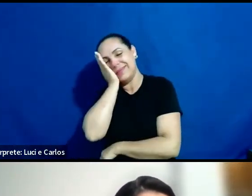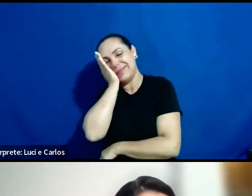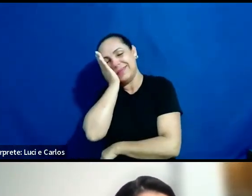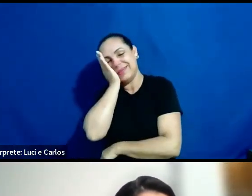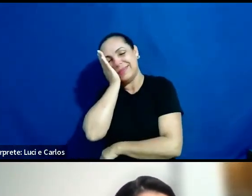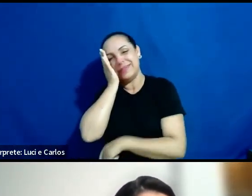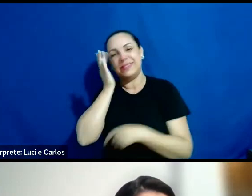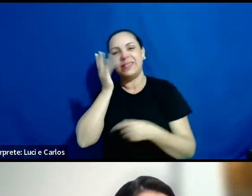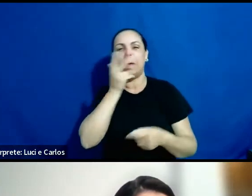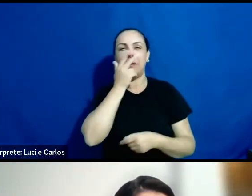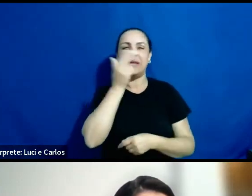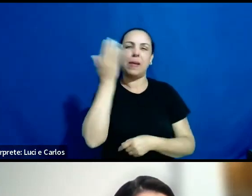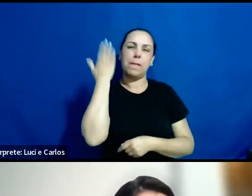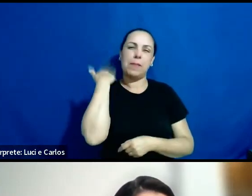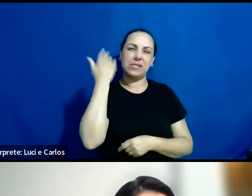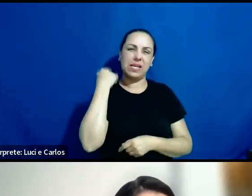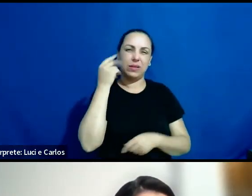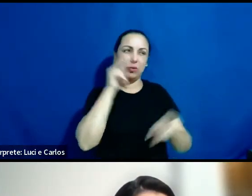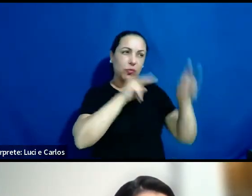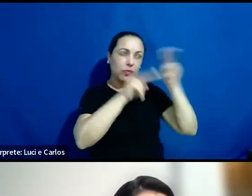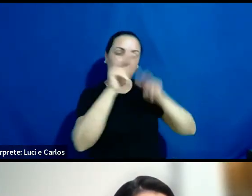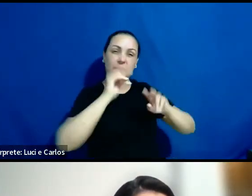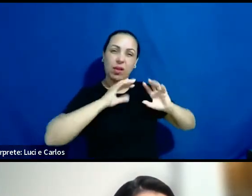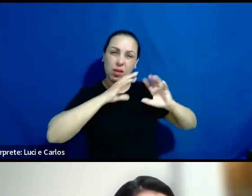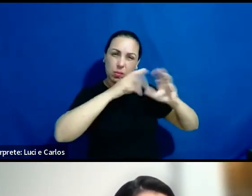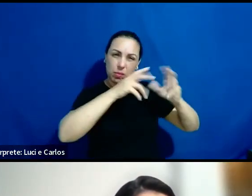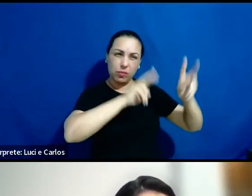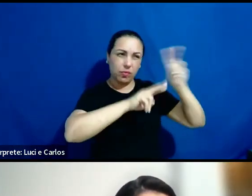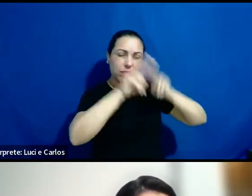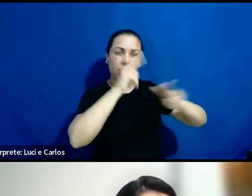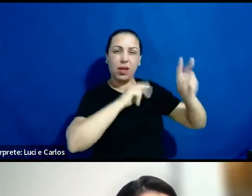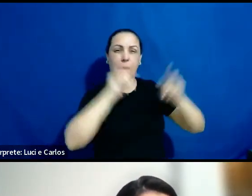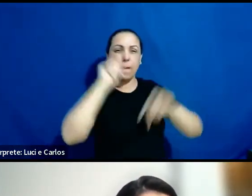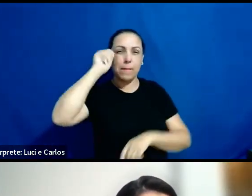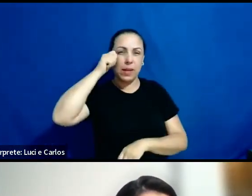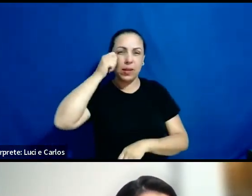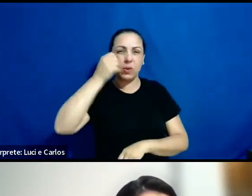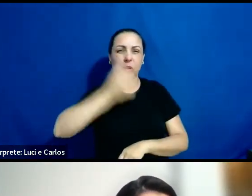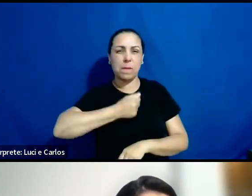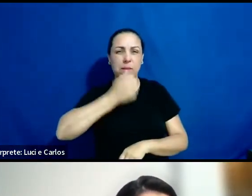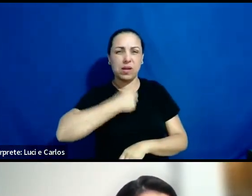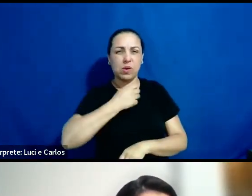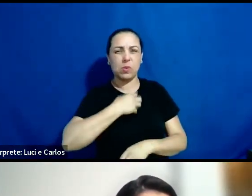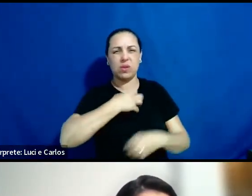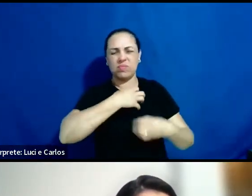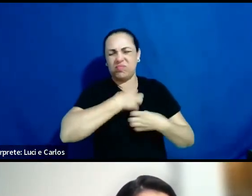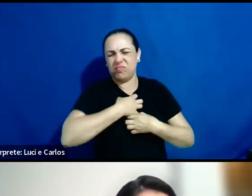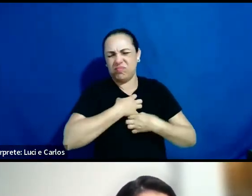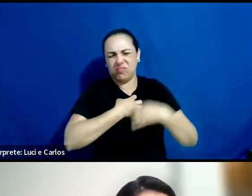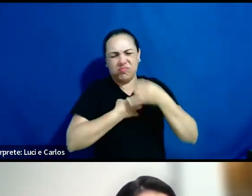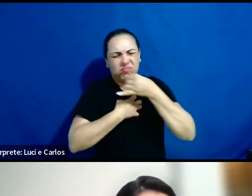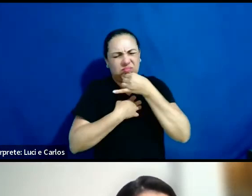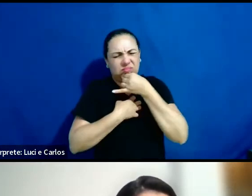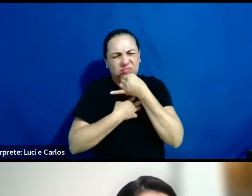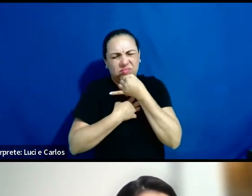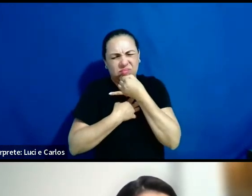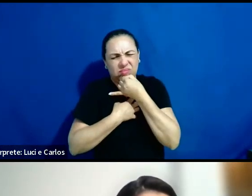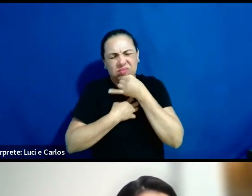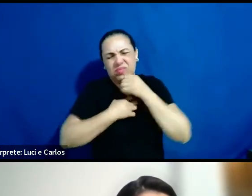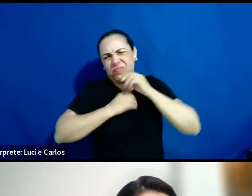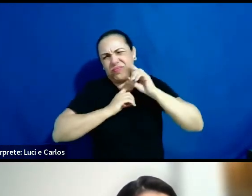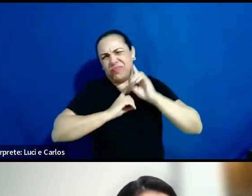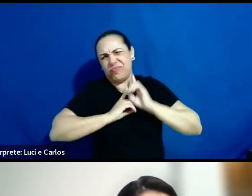preto e branco, eu não tinha alegria, eu não vi o azul do céu, eu não vi o verde das árvores, eu não via